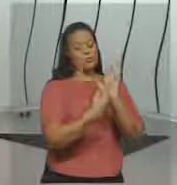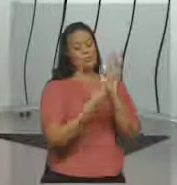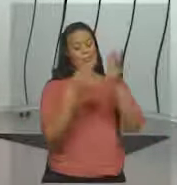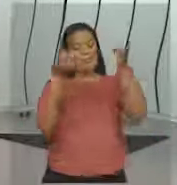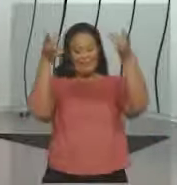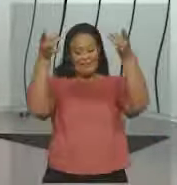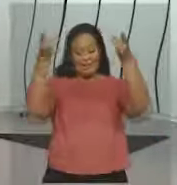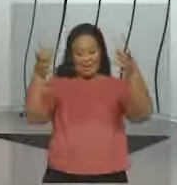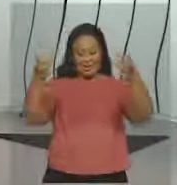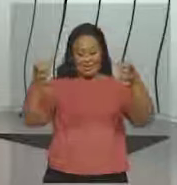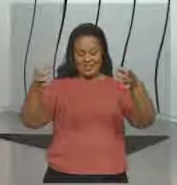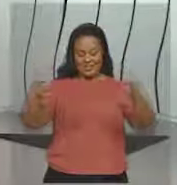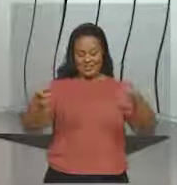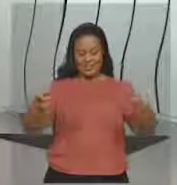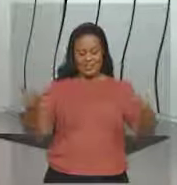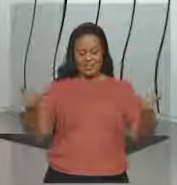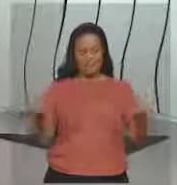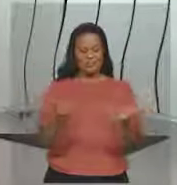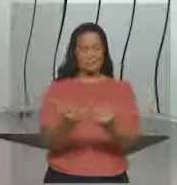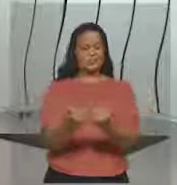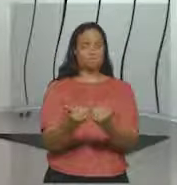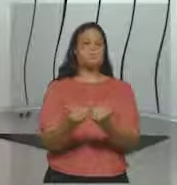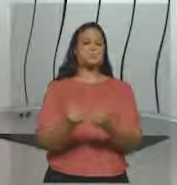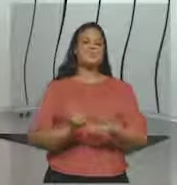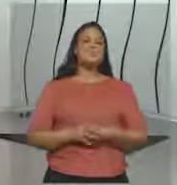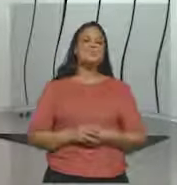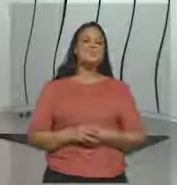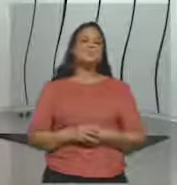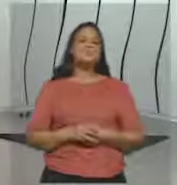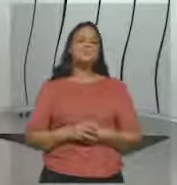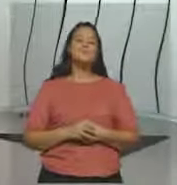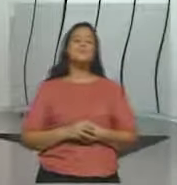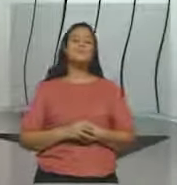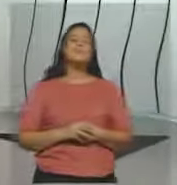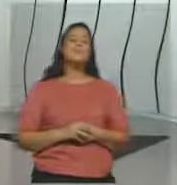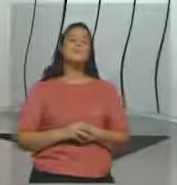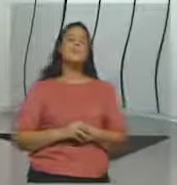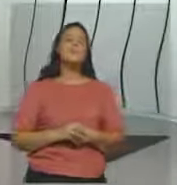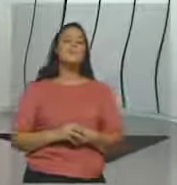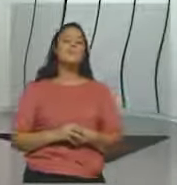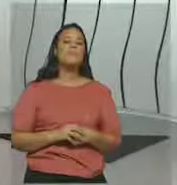parte dessas aí dentro de um circuito.